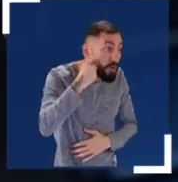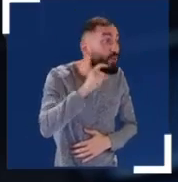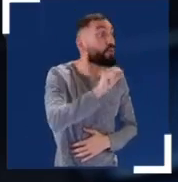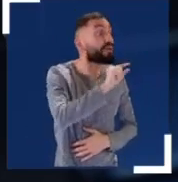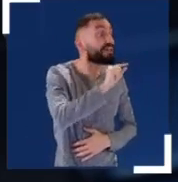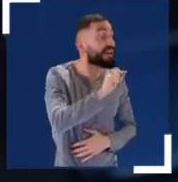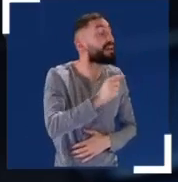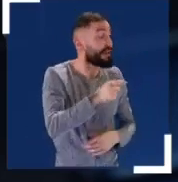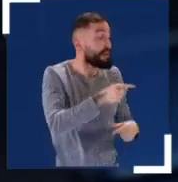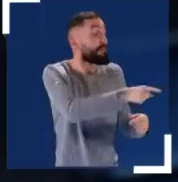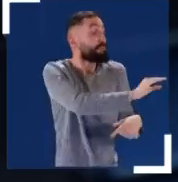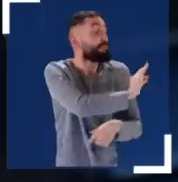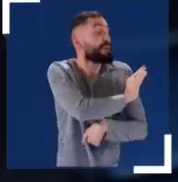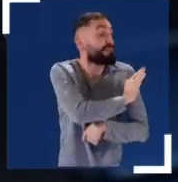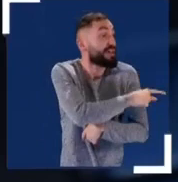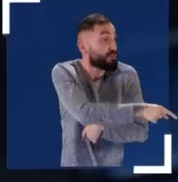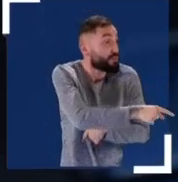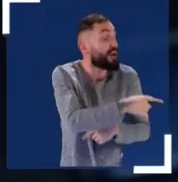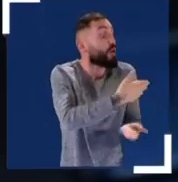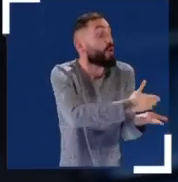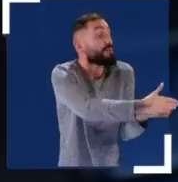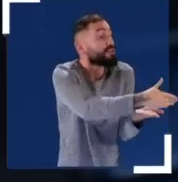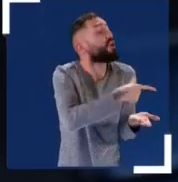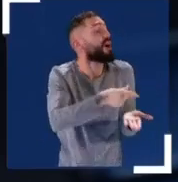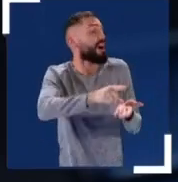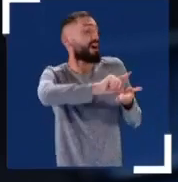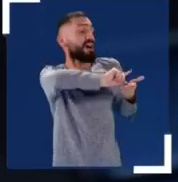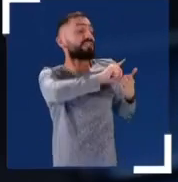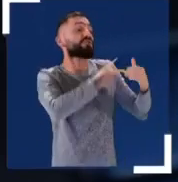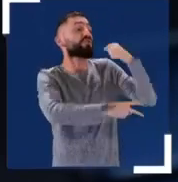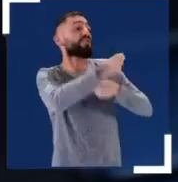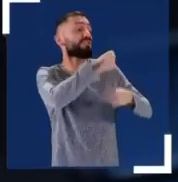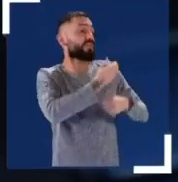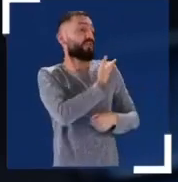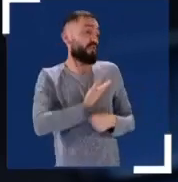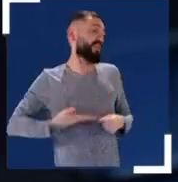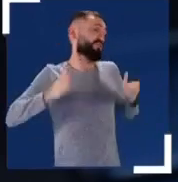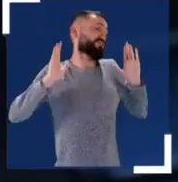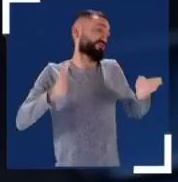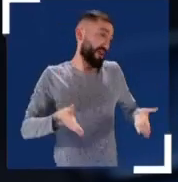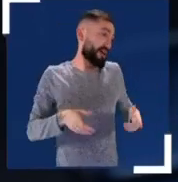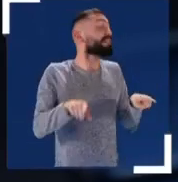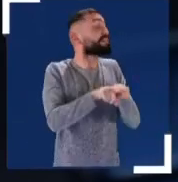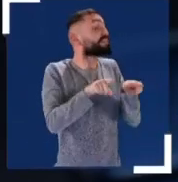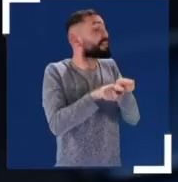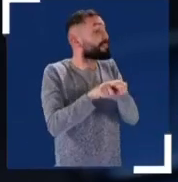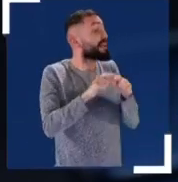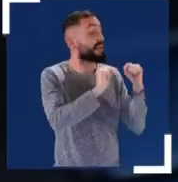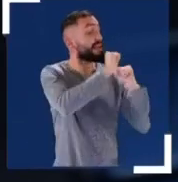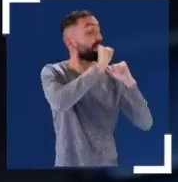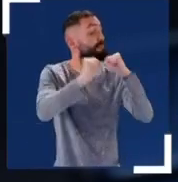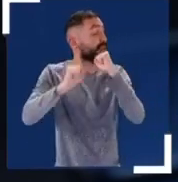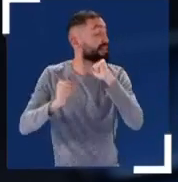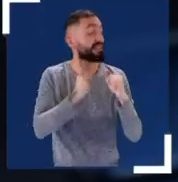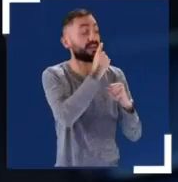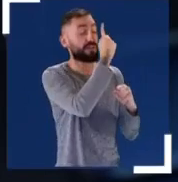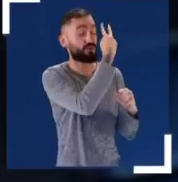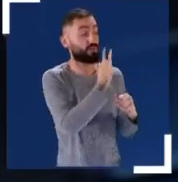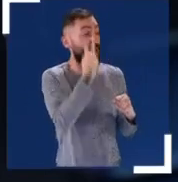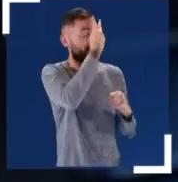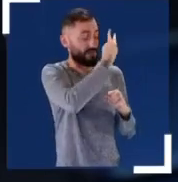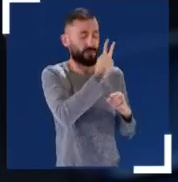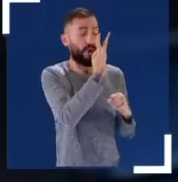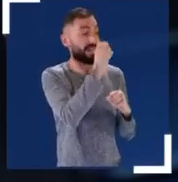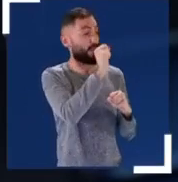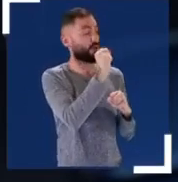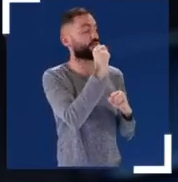fez, o Governo do Estado já fazia há mais de 2 anos. Aqui no Governo de São Paulo, a gente já abria as empresas em 48 horas e faz isso pela internet, não é?